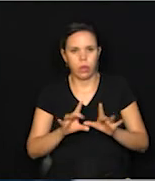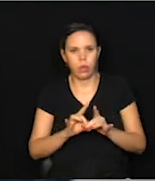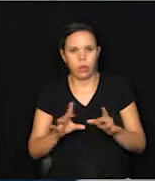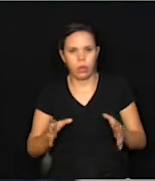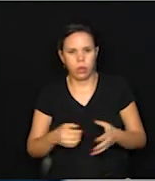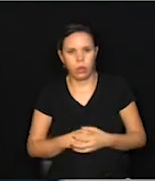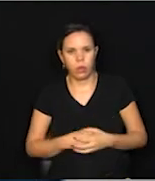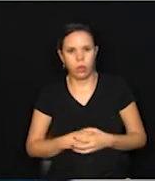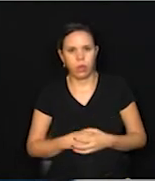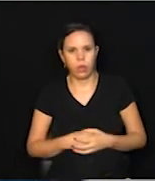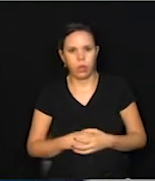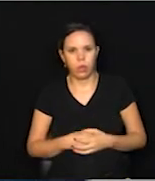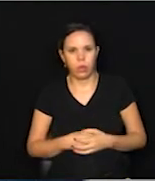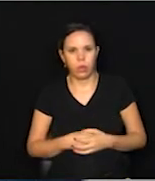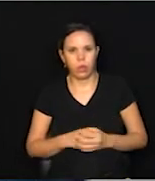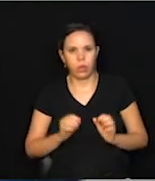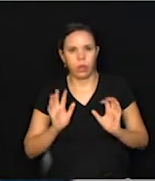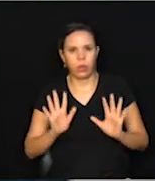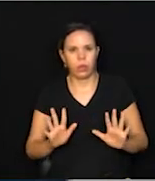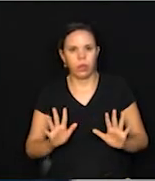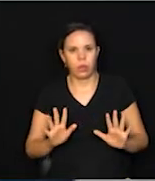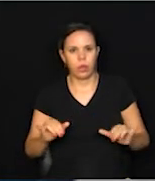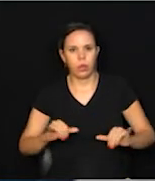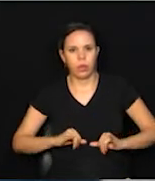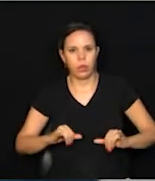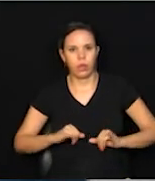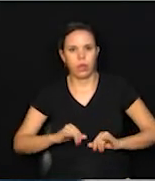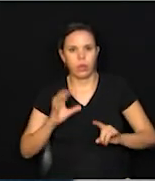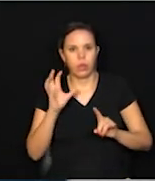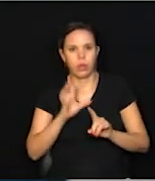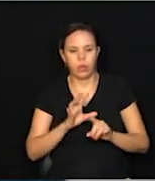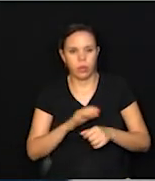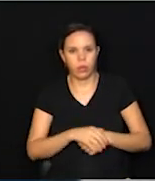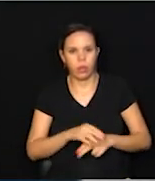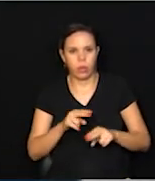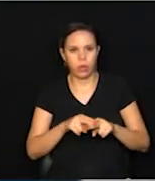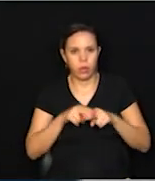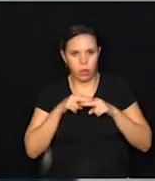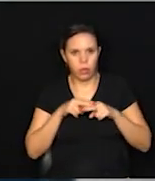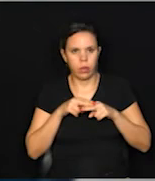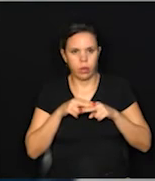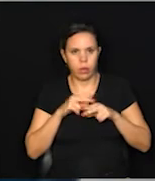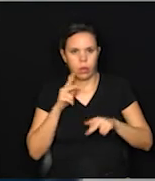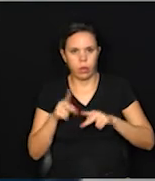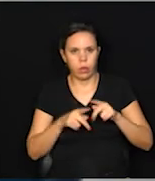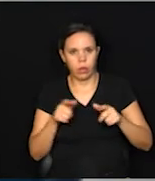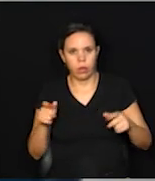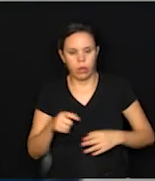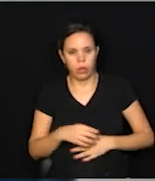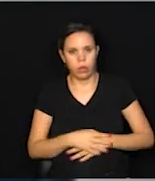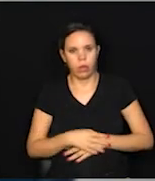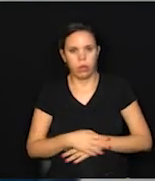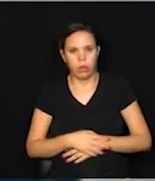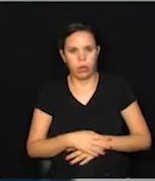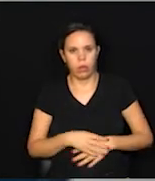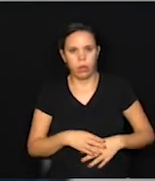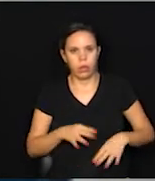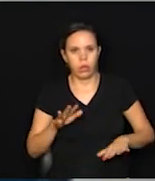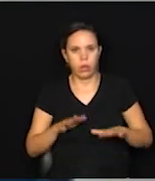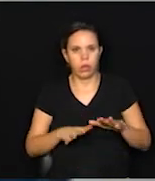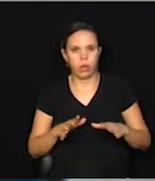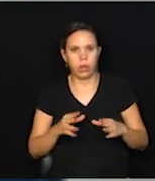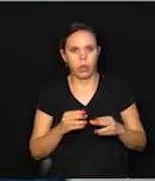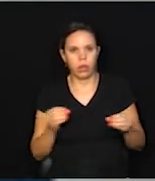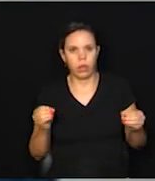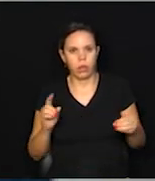liberalização, mas sofrendo uma pressão brutal por parte da população, que às vezes foge um pouco